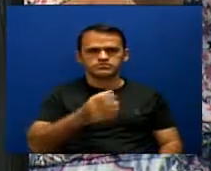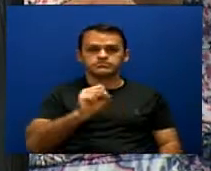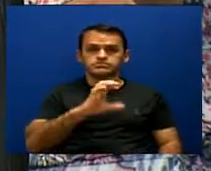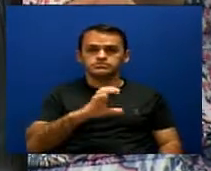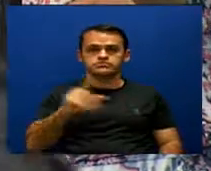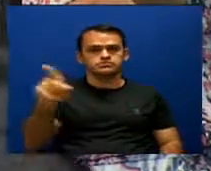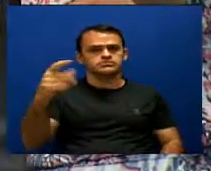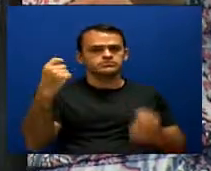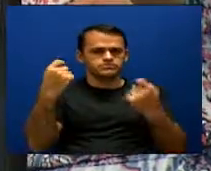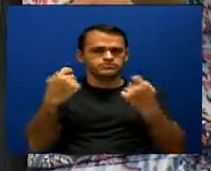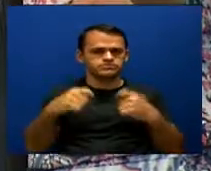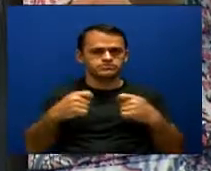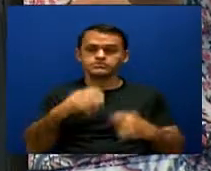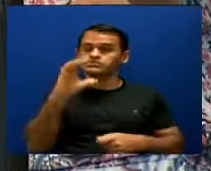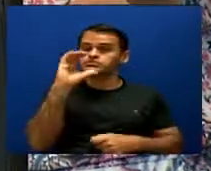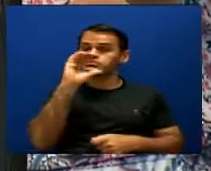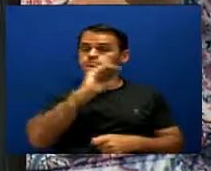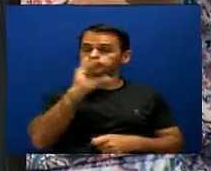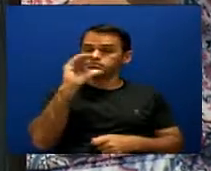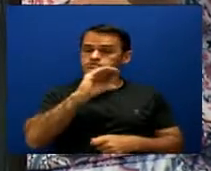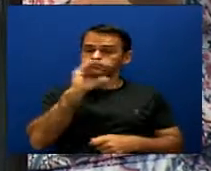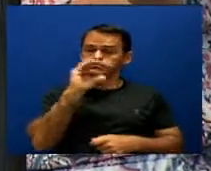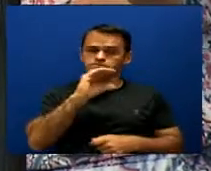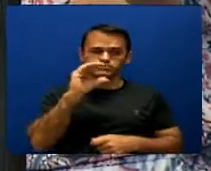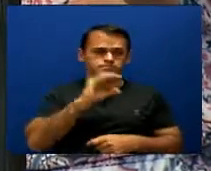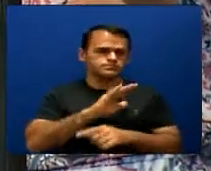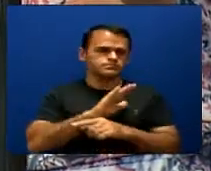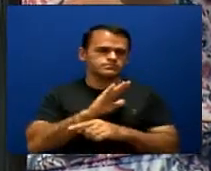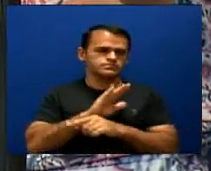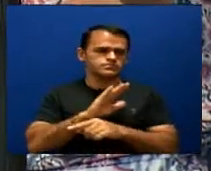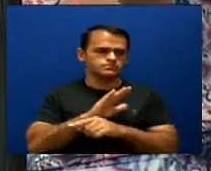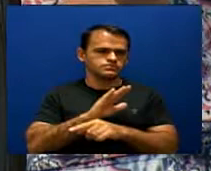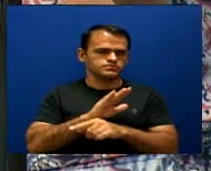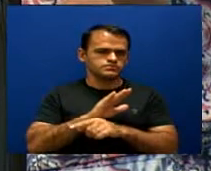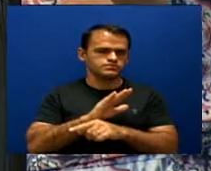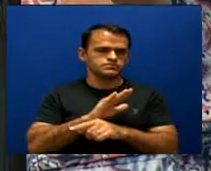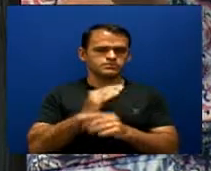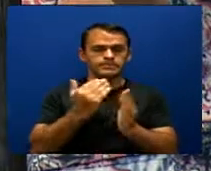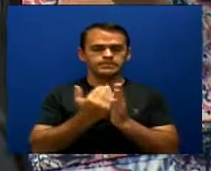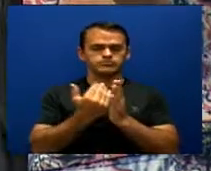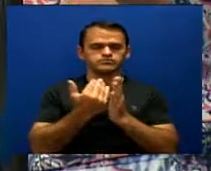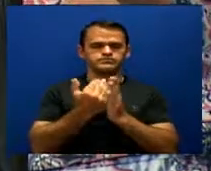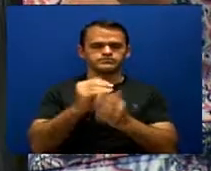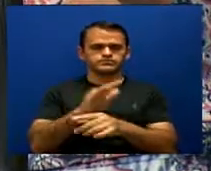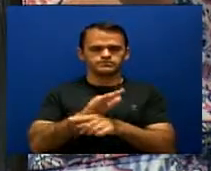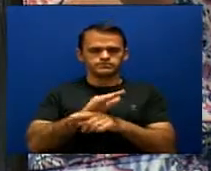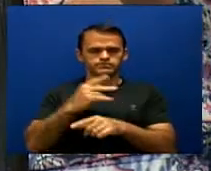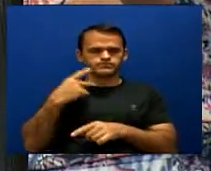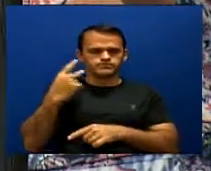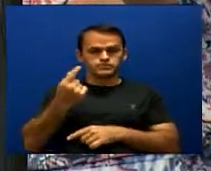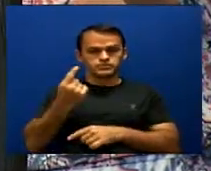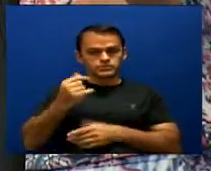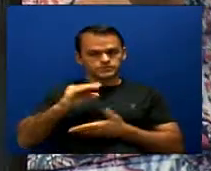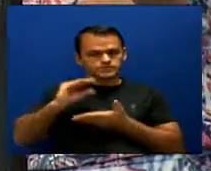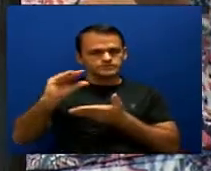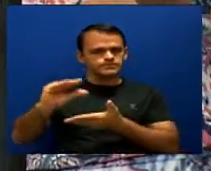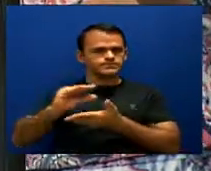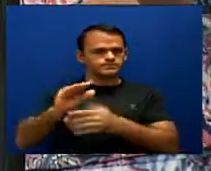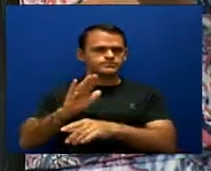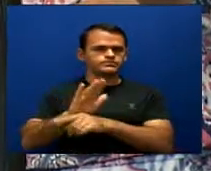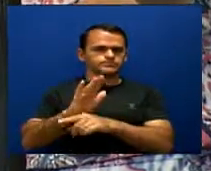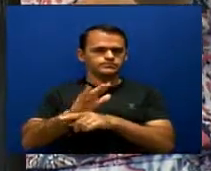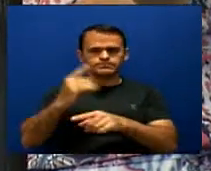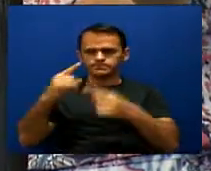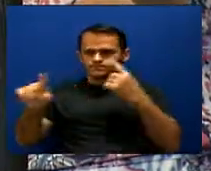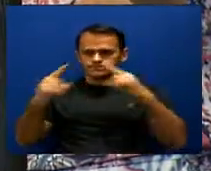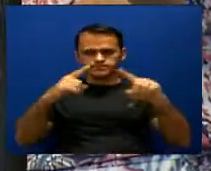Casa, que ela precisa ser rapidamente, né, ter esse auxílio de nós, vereadores, o apoio financeiro, para o senhor conseguir fazer a gestão do